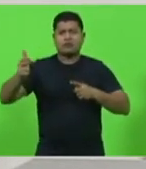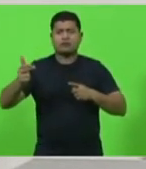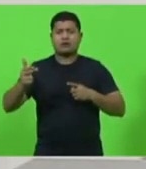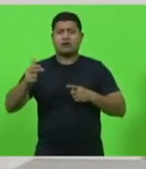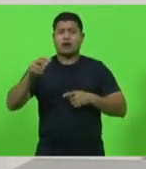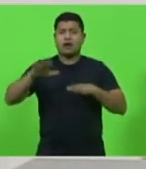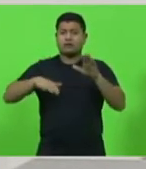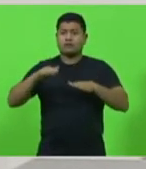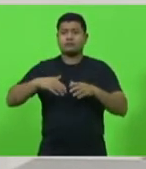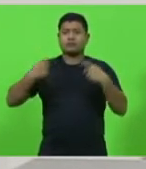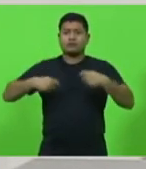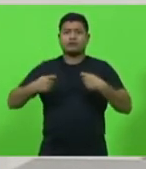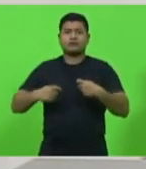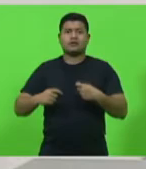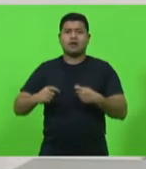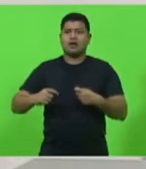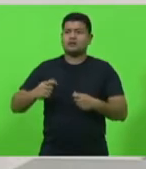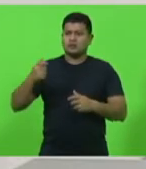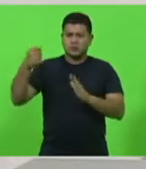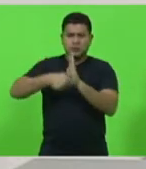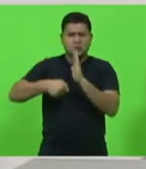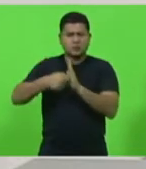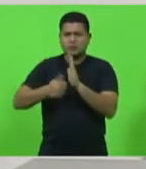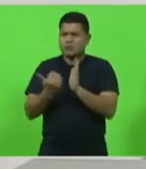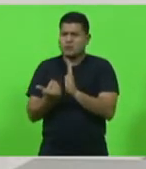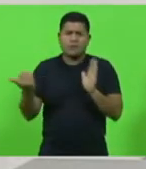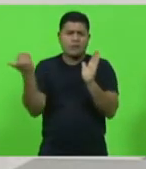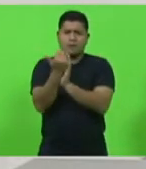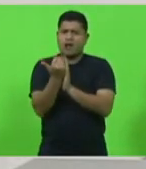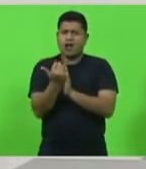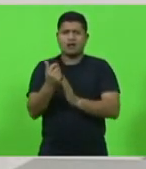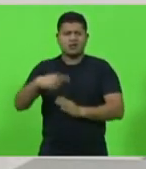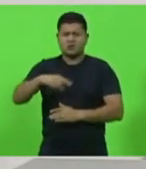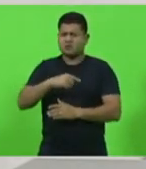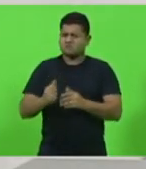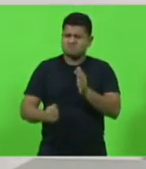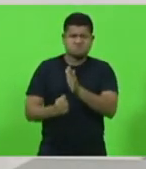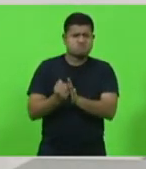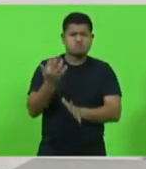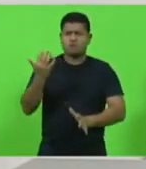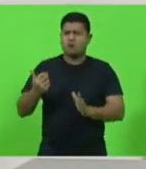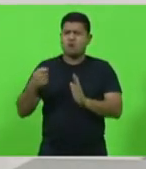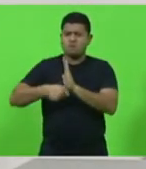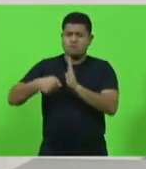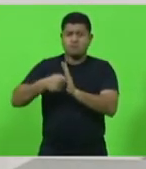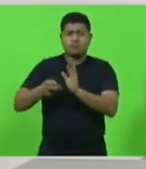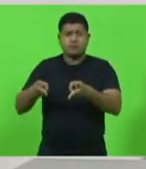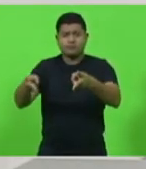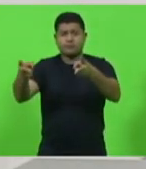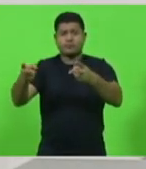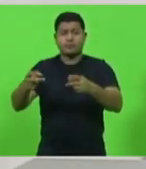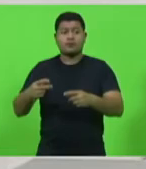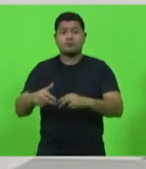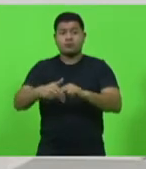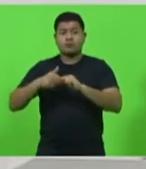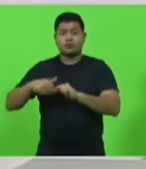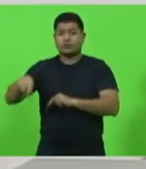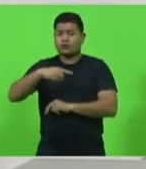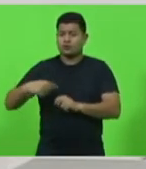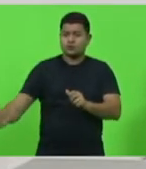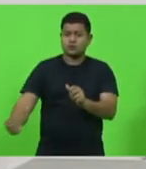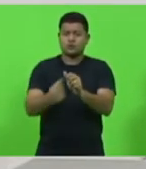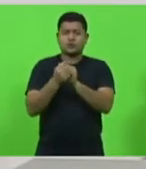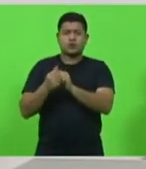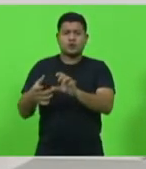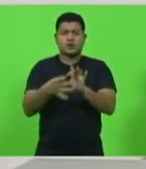mais uma vez. E lutaremos quantas vezes for necessário. E é por isso que digo sempre, juntas somos mais